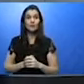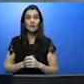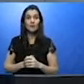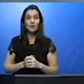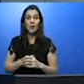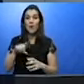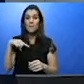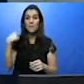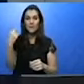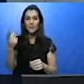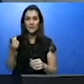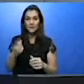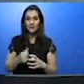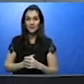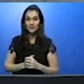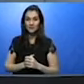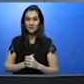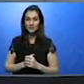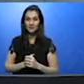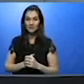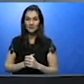Vamos para a próxima etapa.